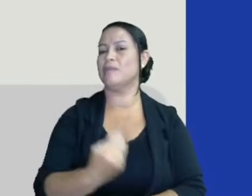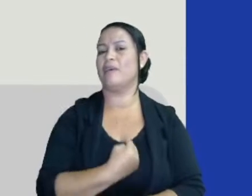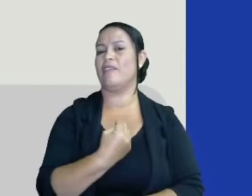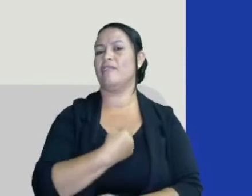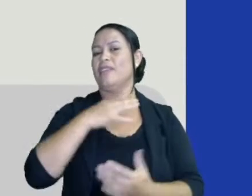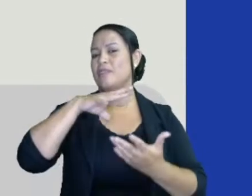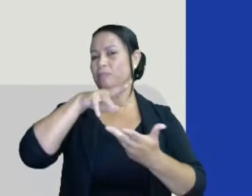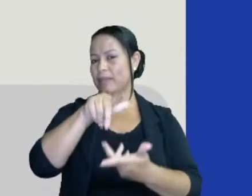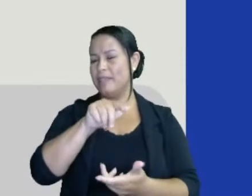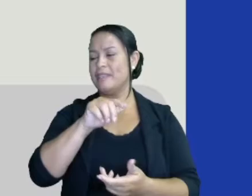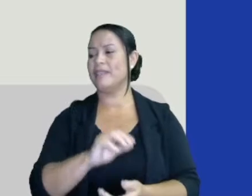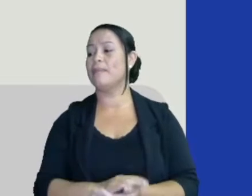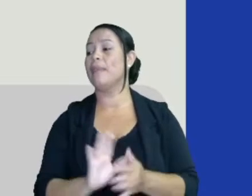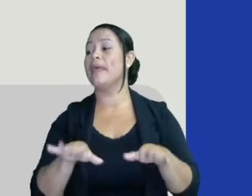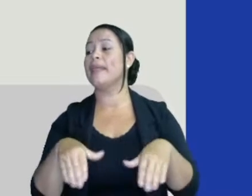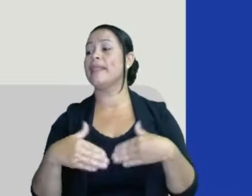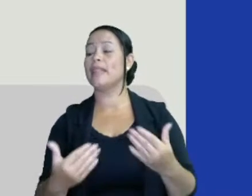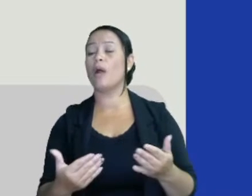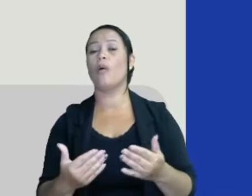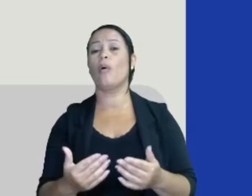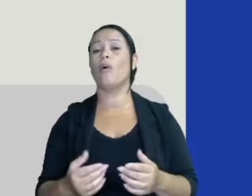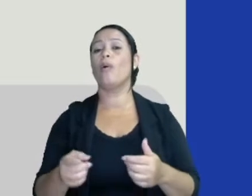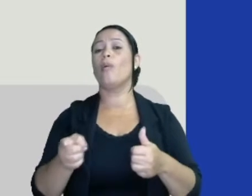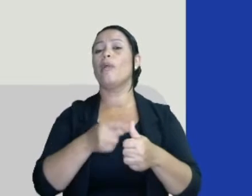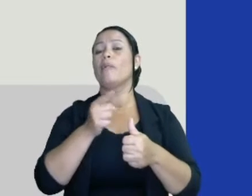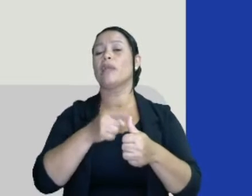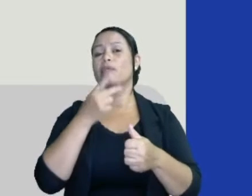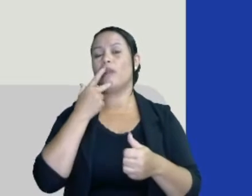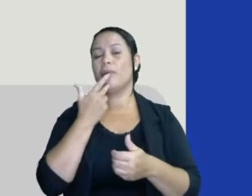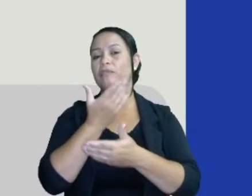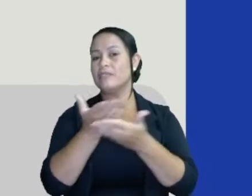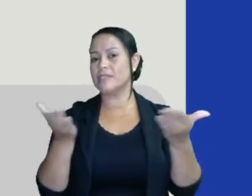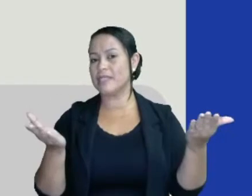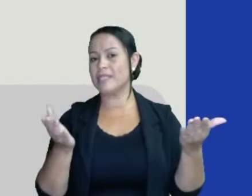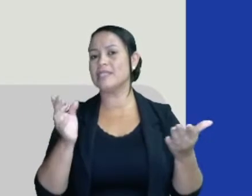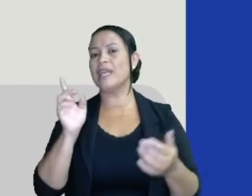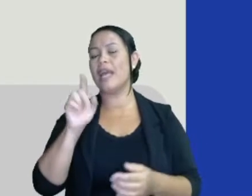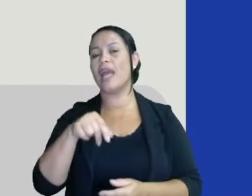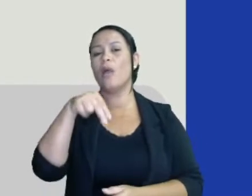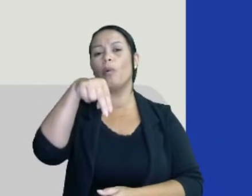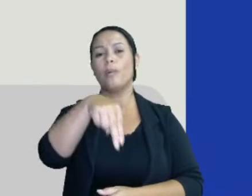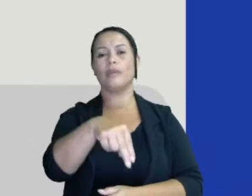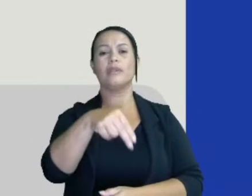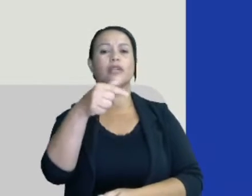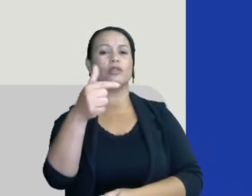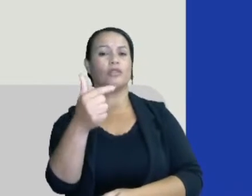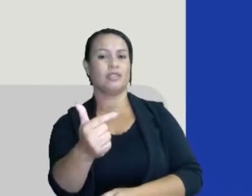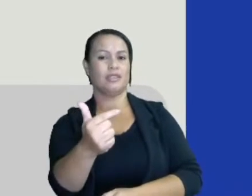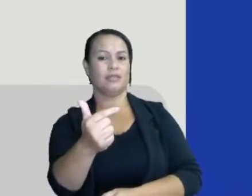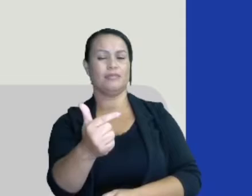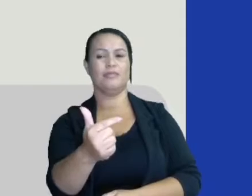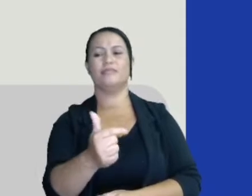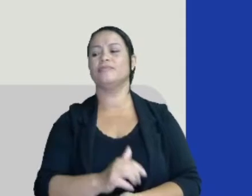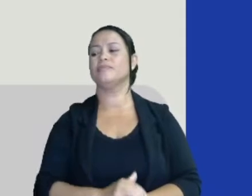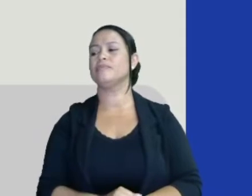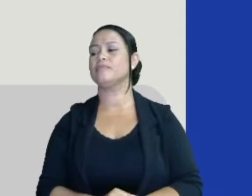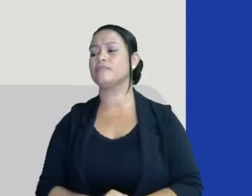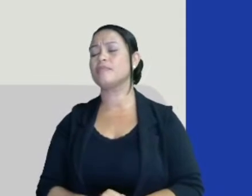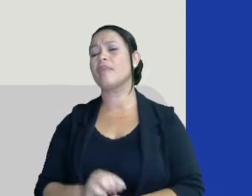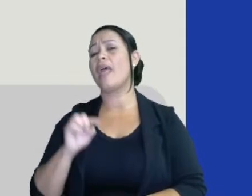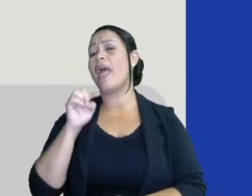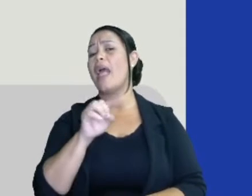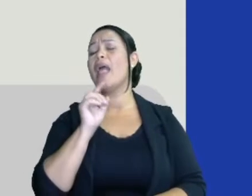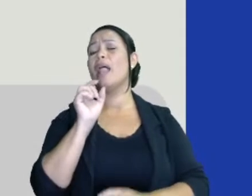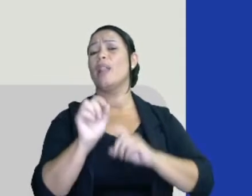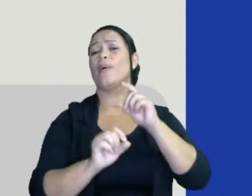planeta. Então, o primeiro gás que eu quero falar para vocês é o gás chamado nitrogênio.